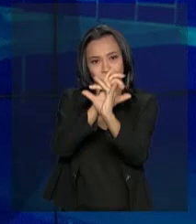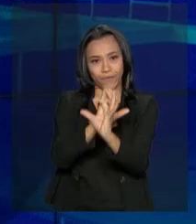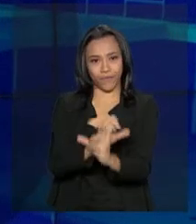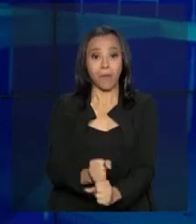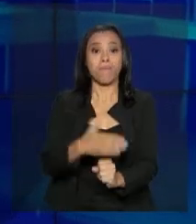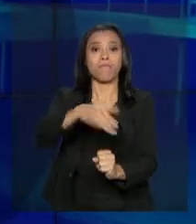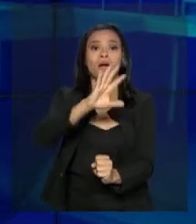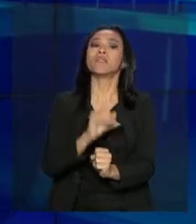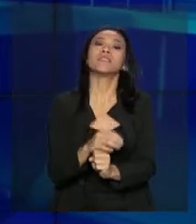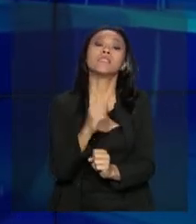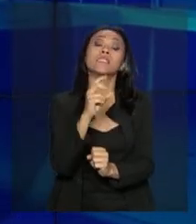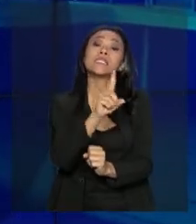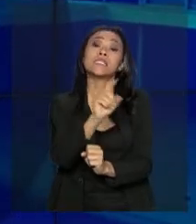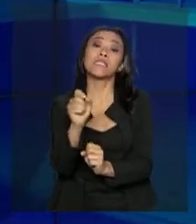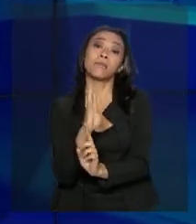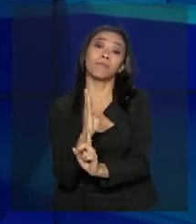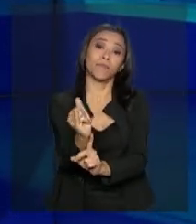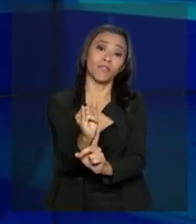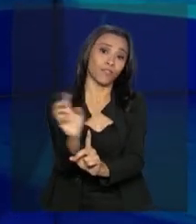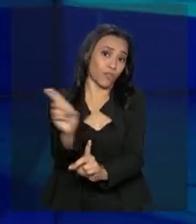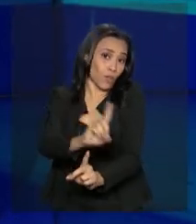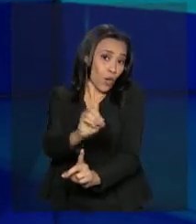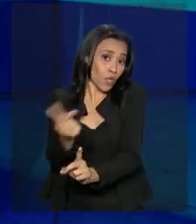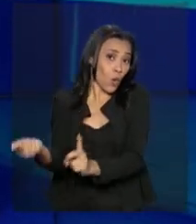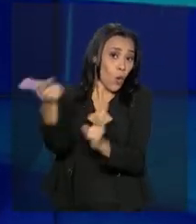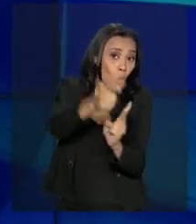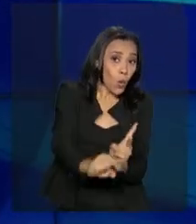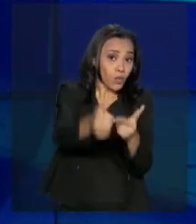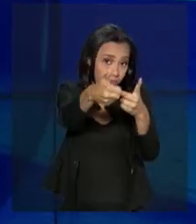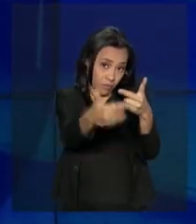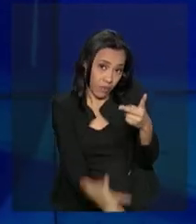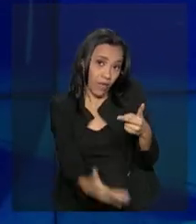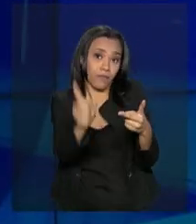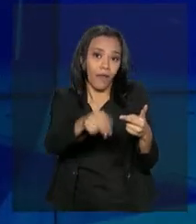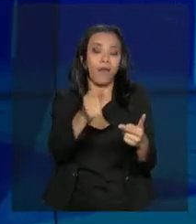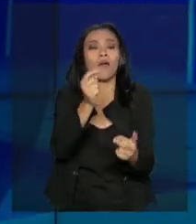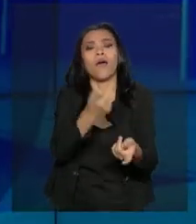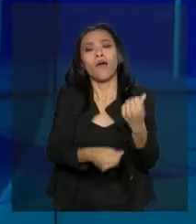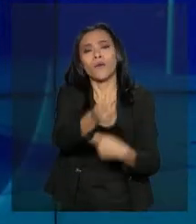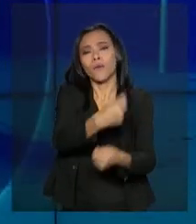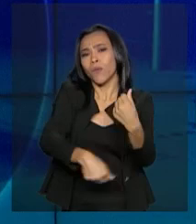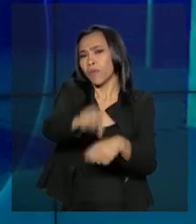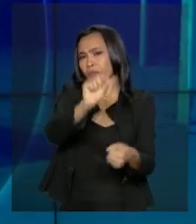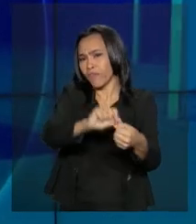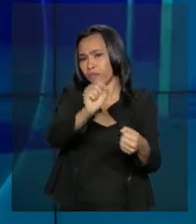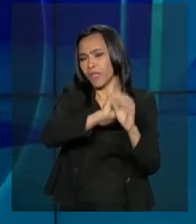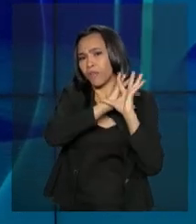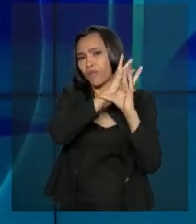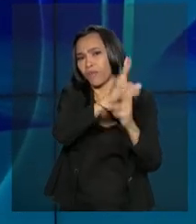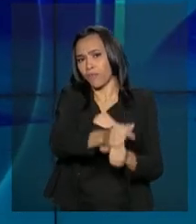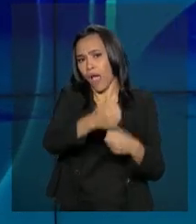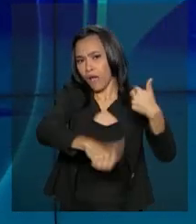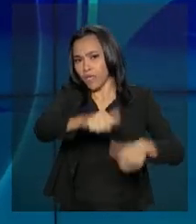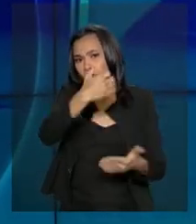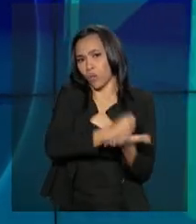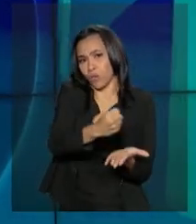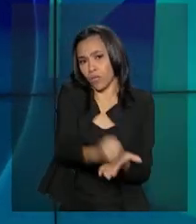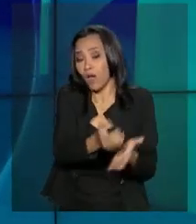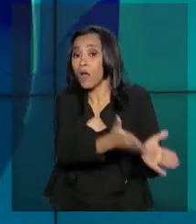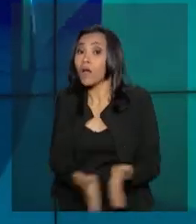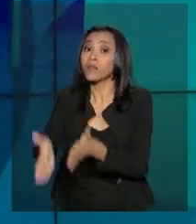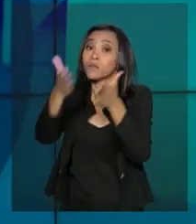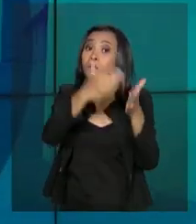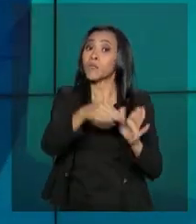100 bilhões de dólares outros pontos destacados no balanço são a economia feita por revisão de contratos e programas de